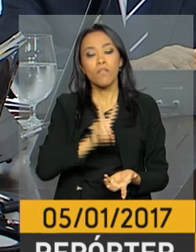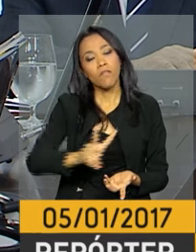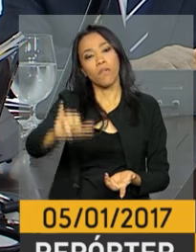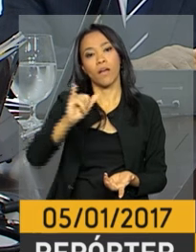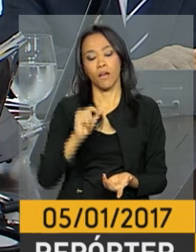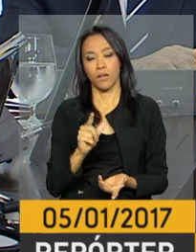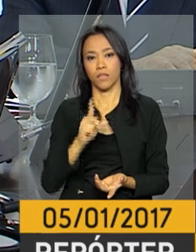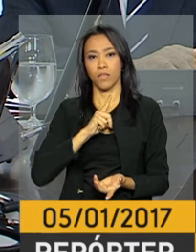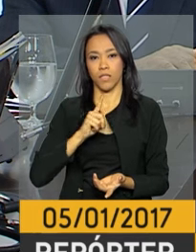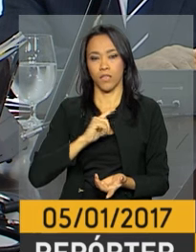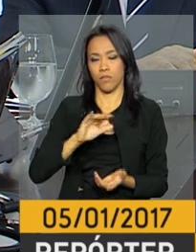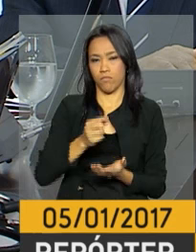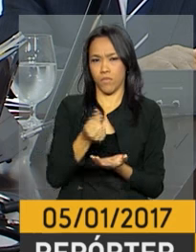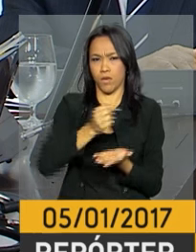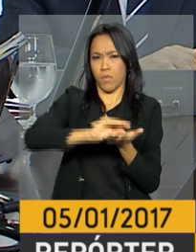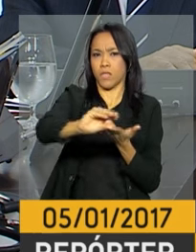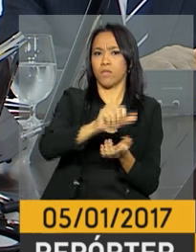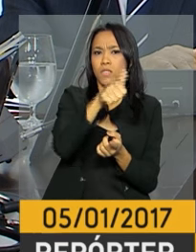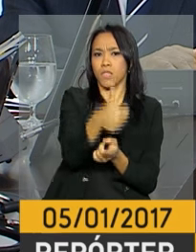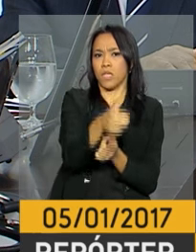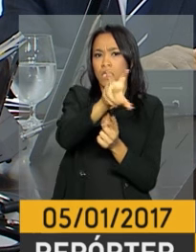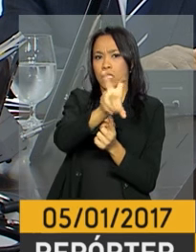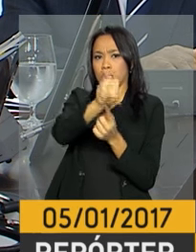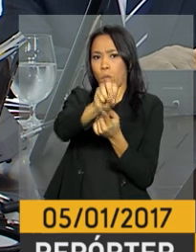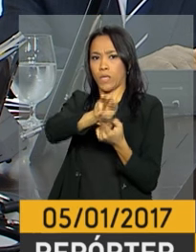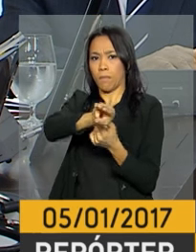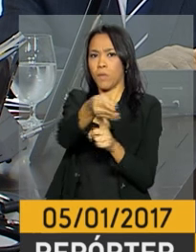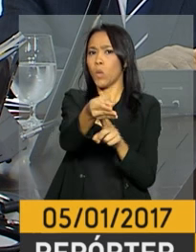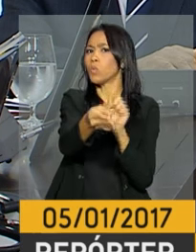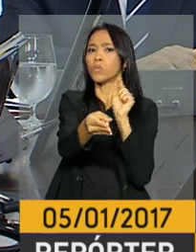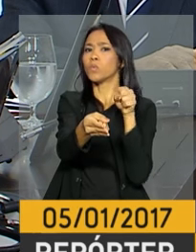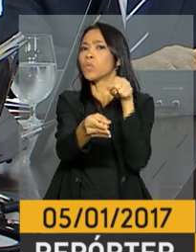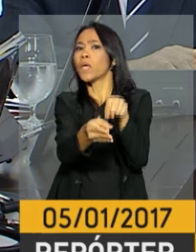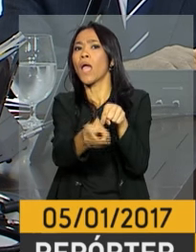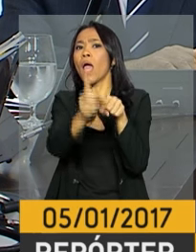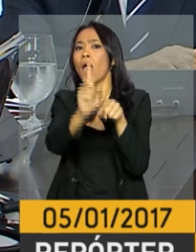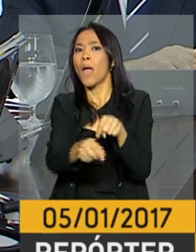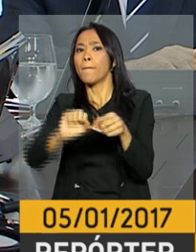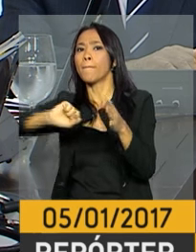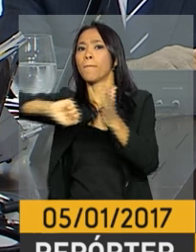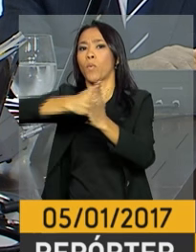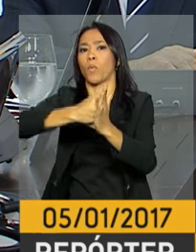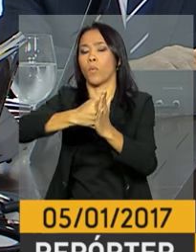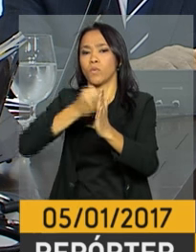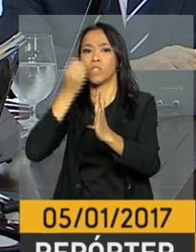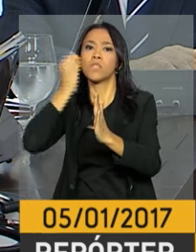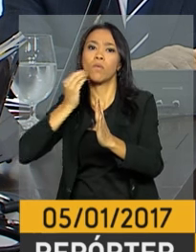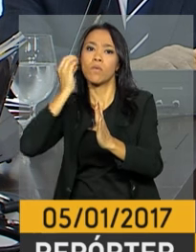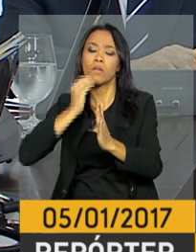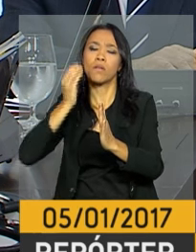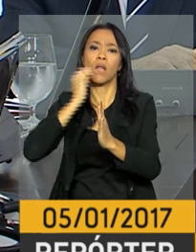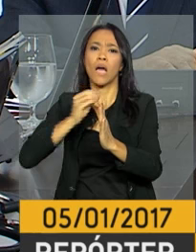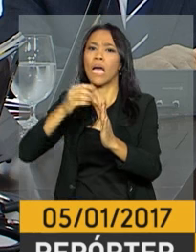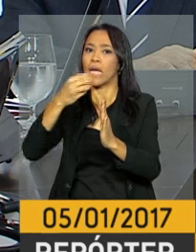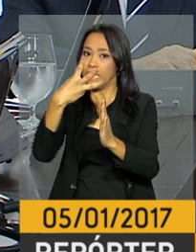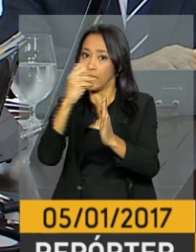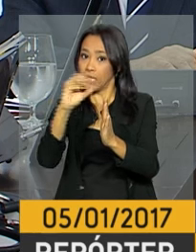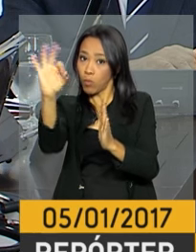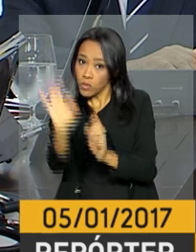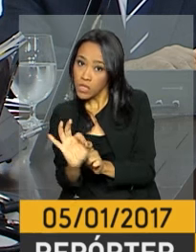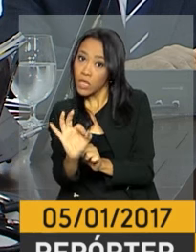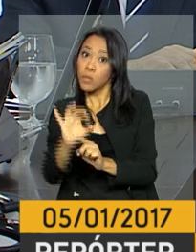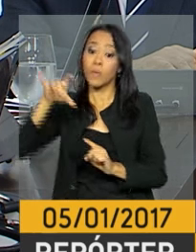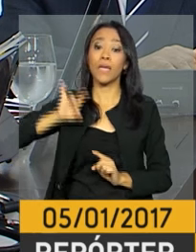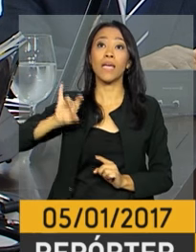de 150 milhões para instalação de bloqueadores de celular em pelo menos 30% dos presídios